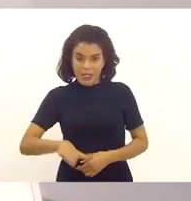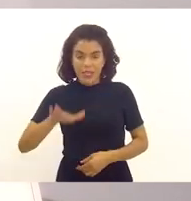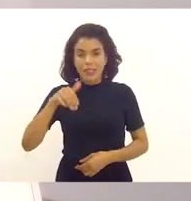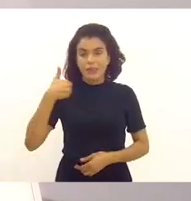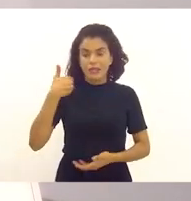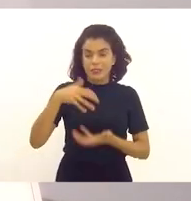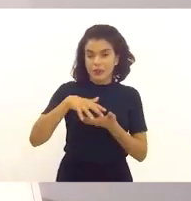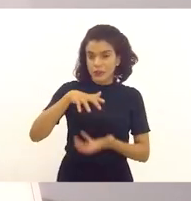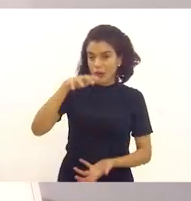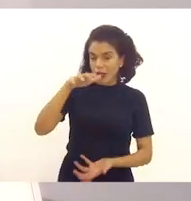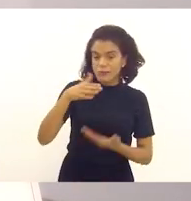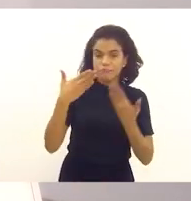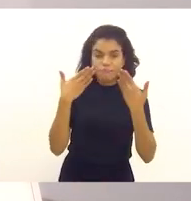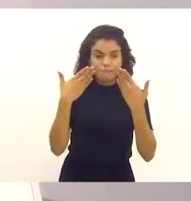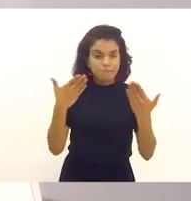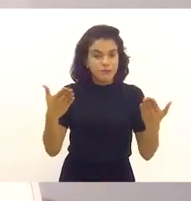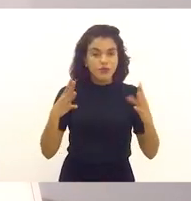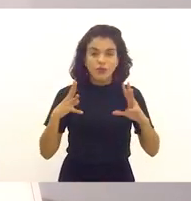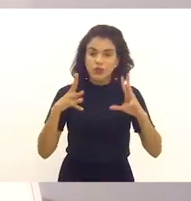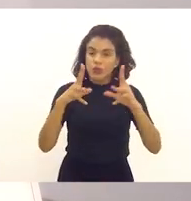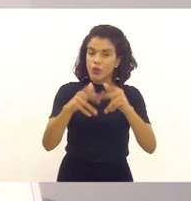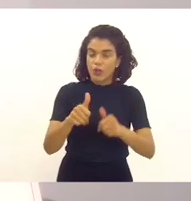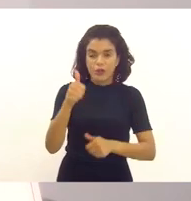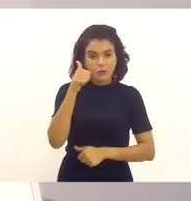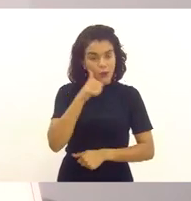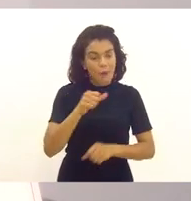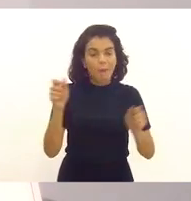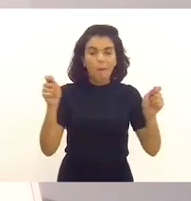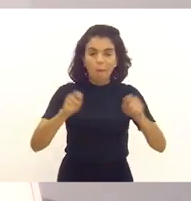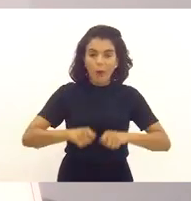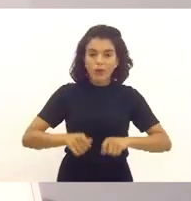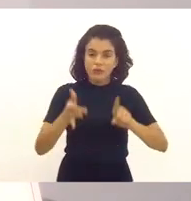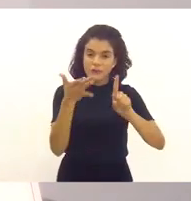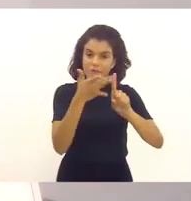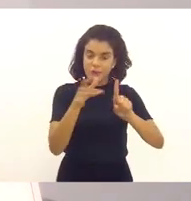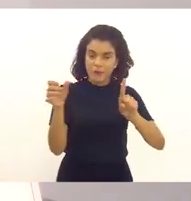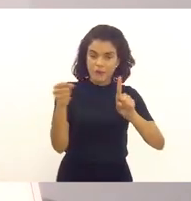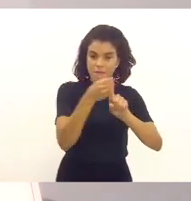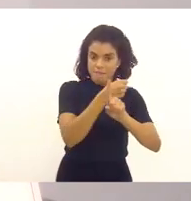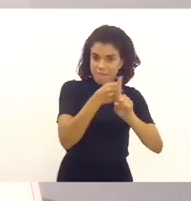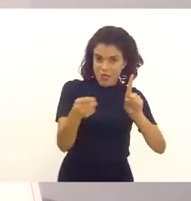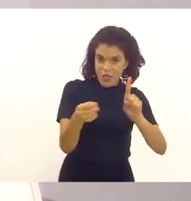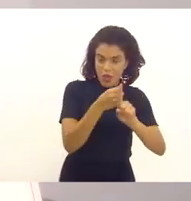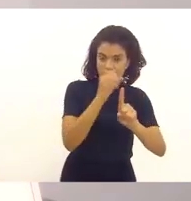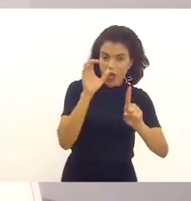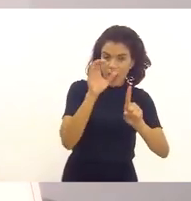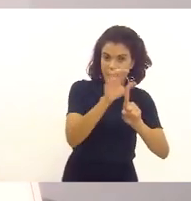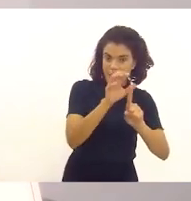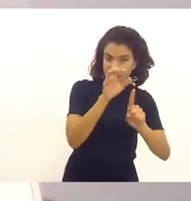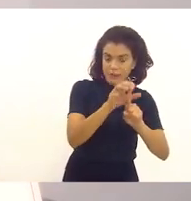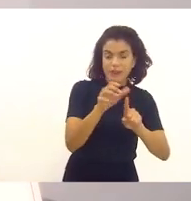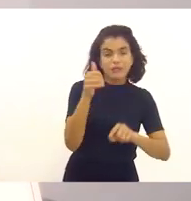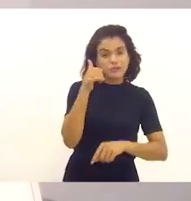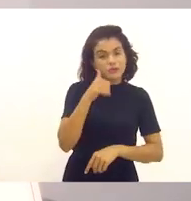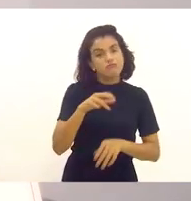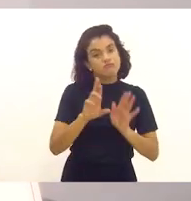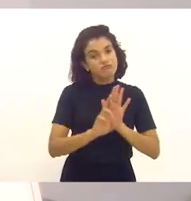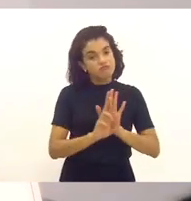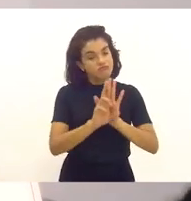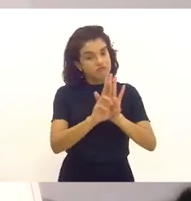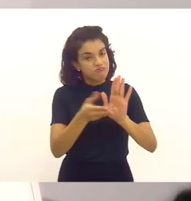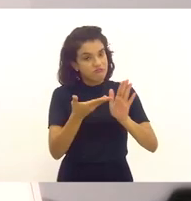idosa mostrando que todas as mulheres podem ser vítimas de violência e todas as mulheres estão representadas nessa cartilha